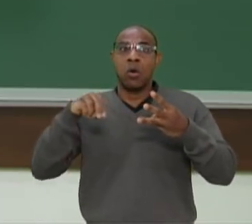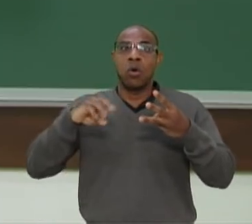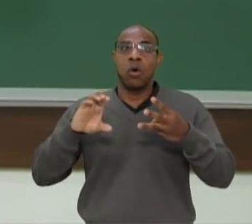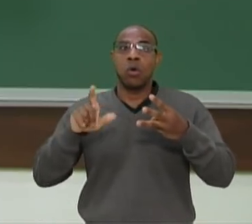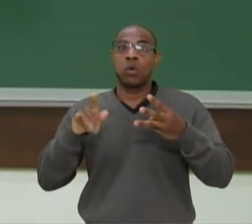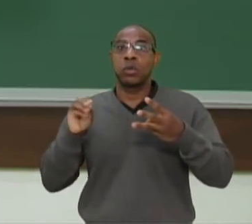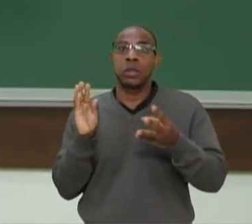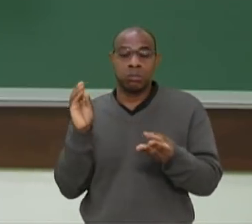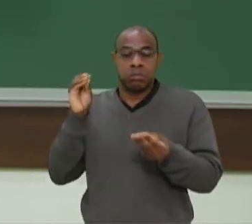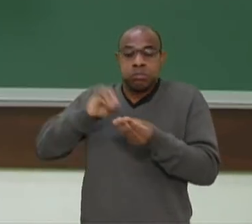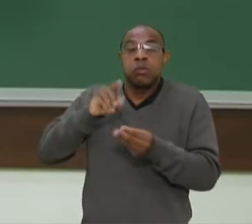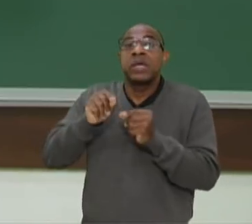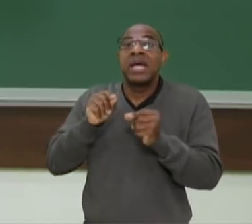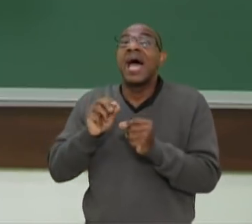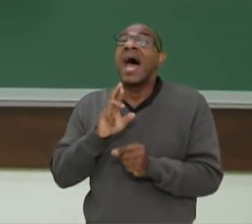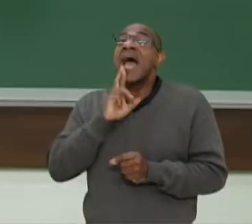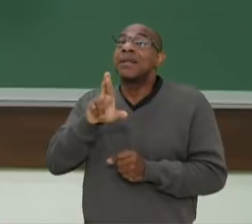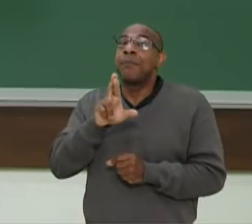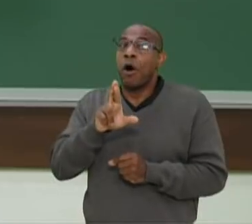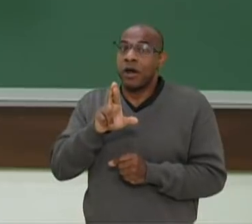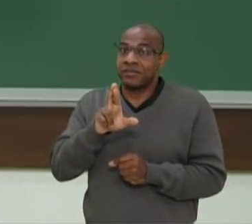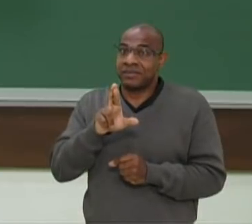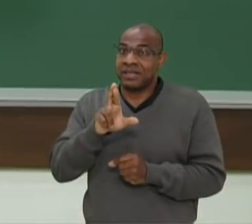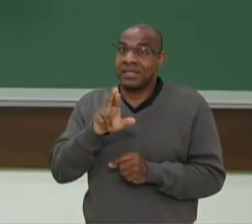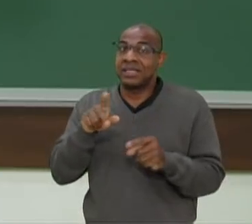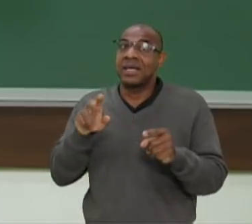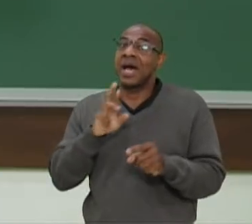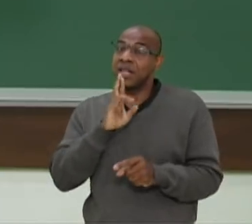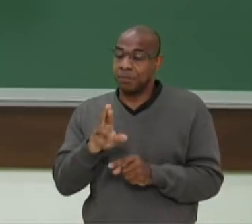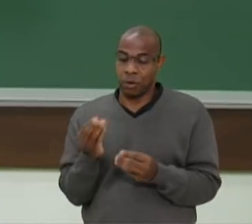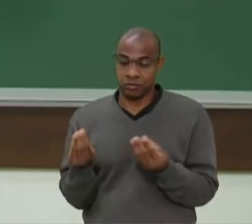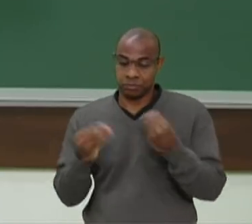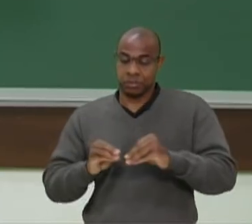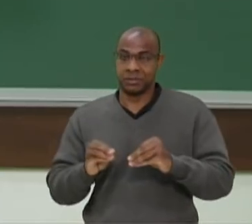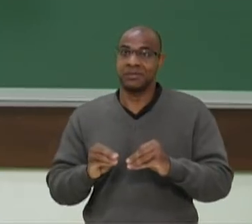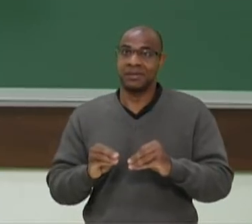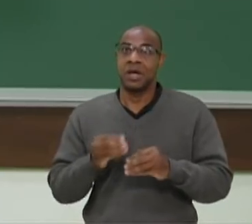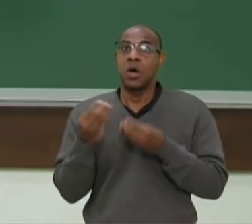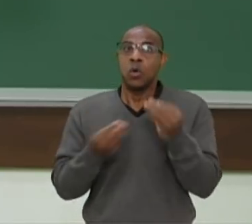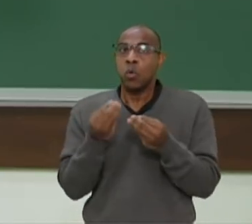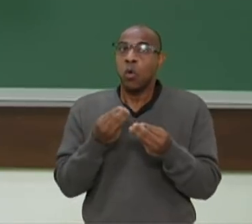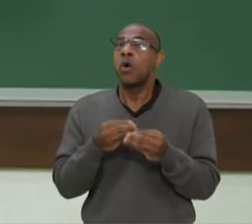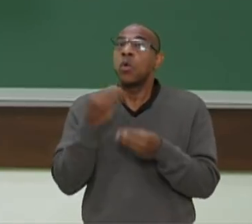uma resposta, trazendo uma solução para aquilo. Vamos lá?